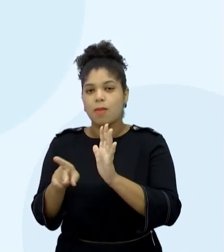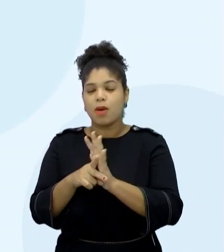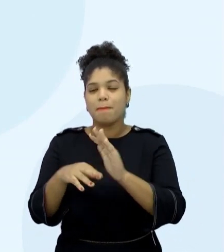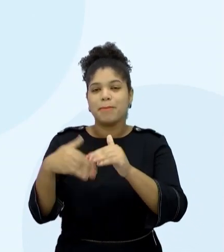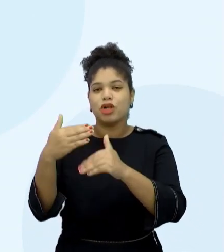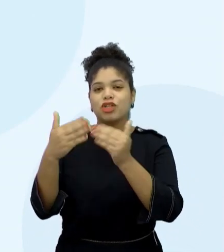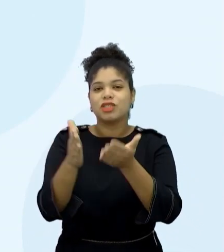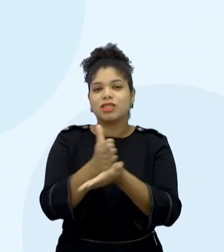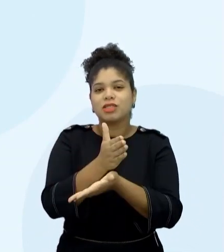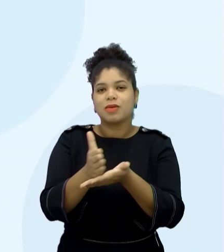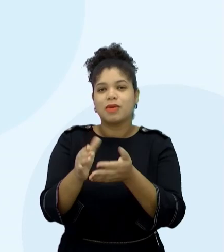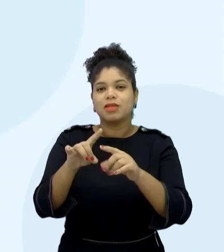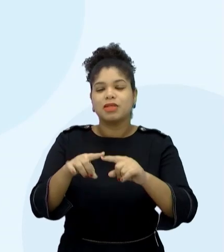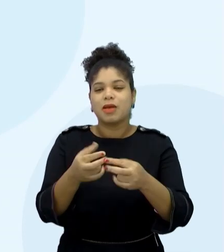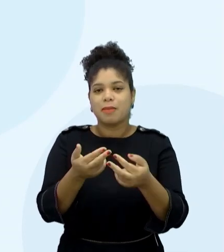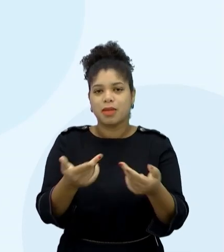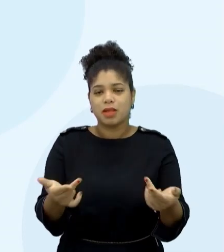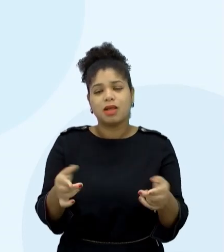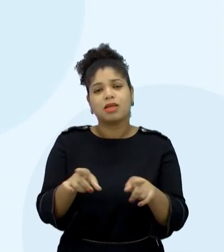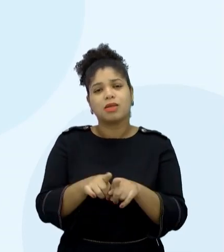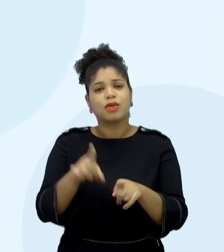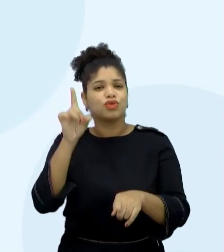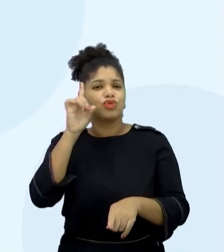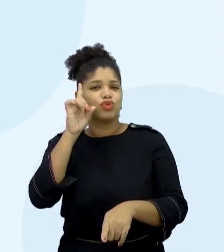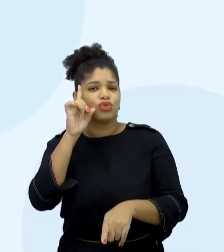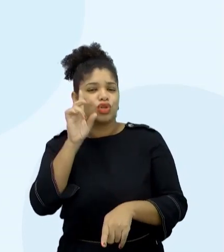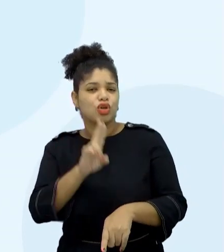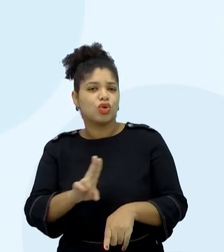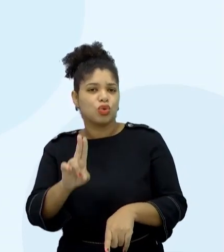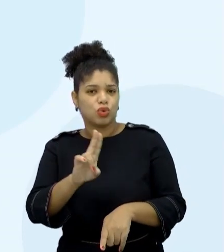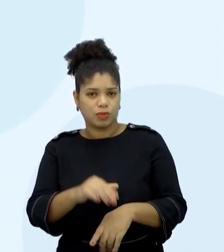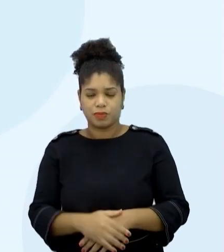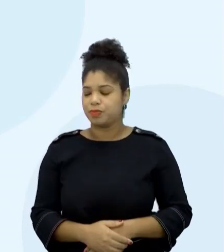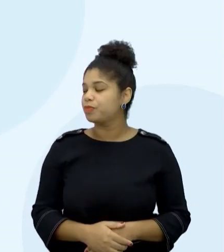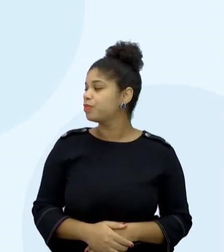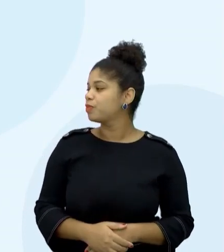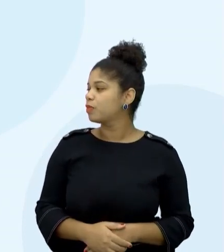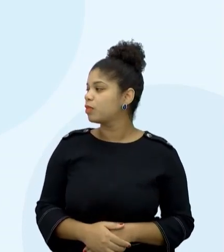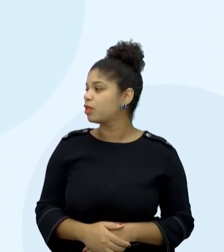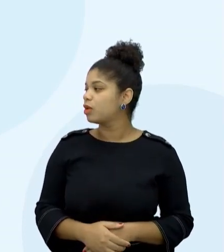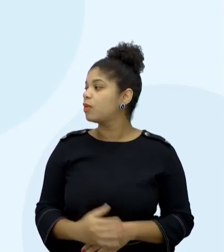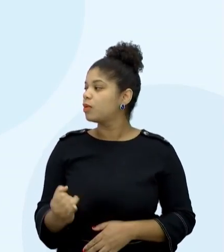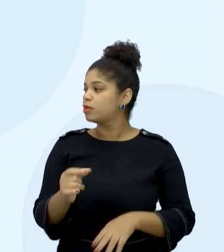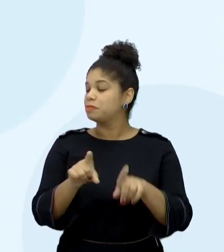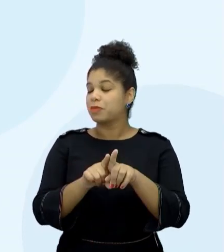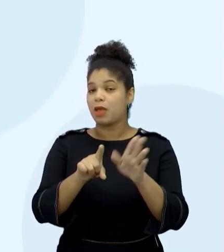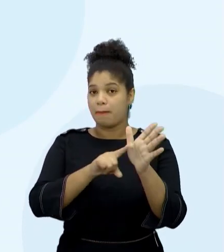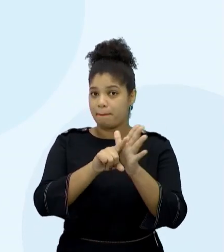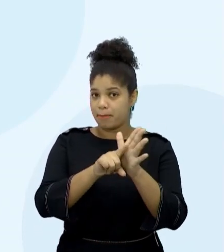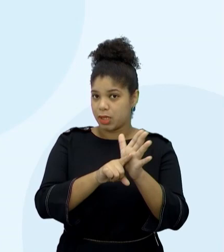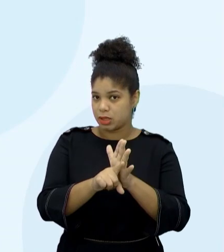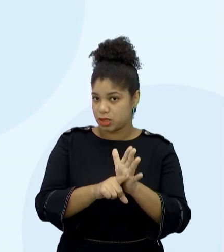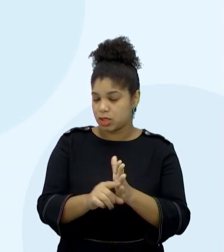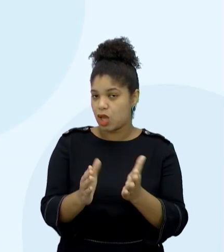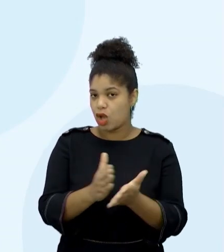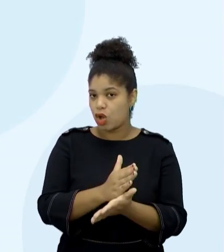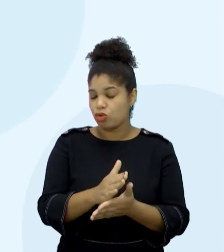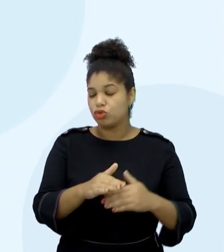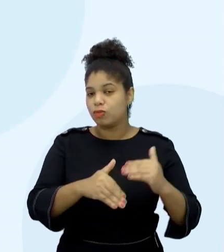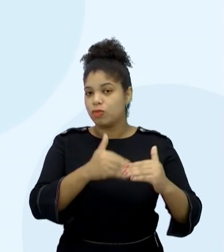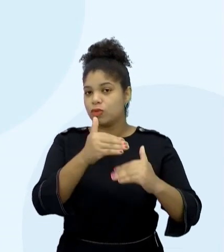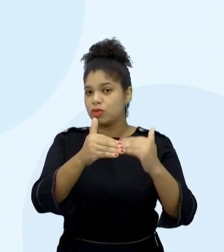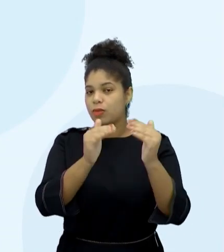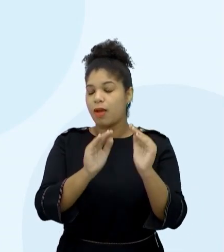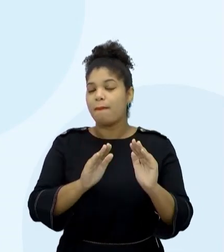separação de materiais de uso cotidiano, bem como pesquisar sobre procedimentos específicos, tais